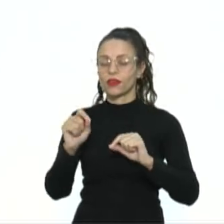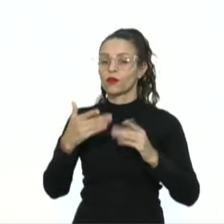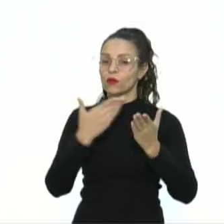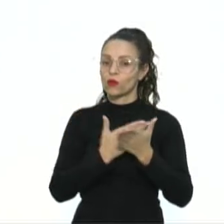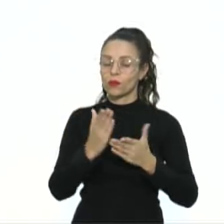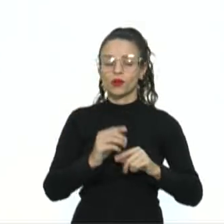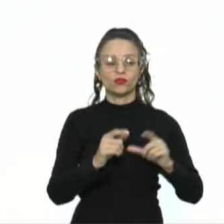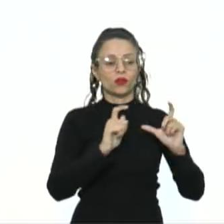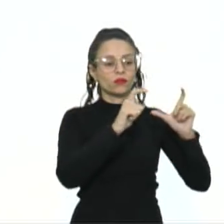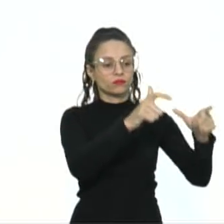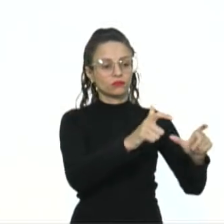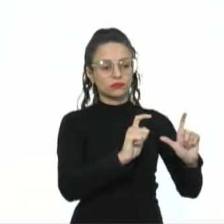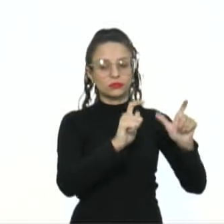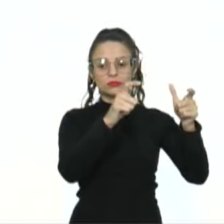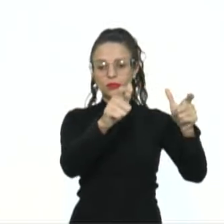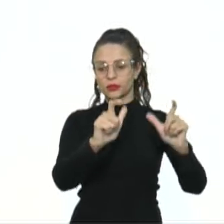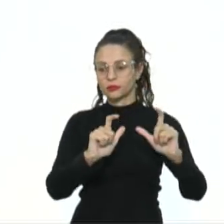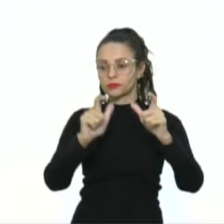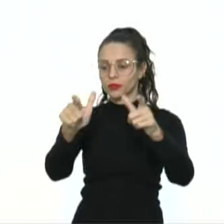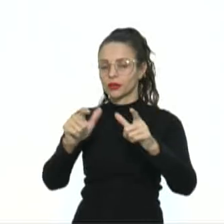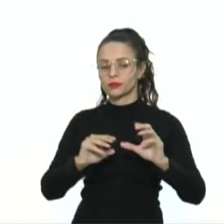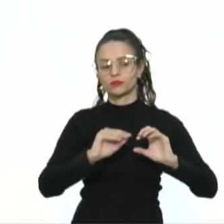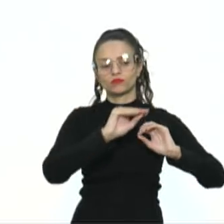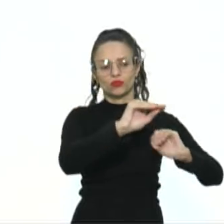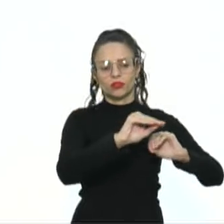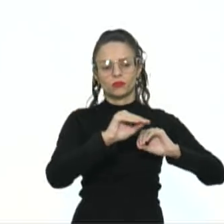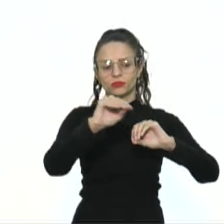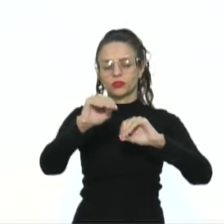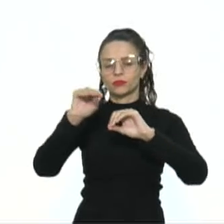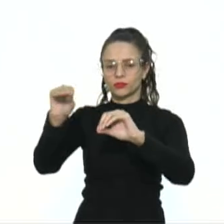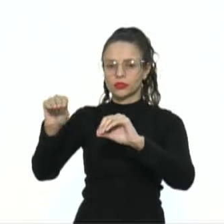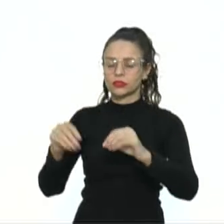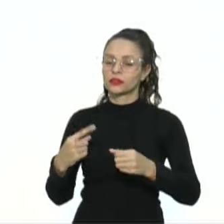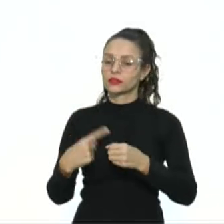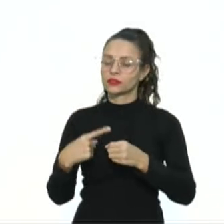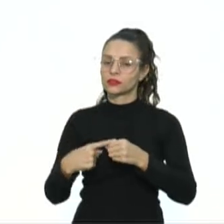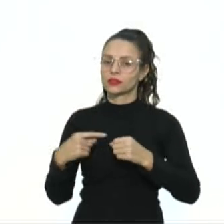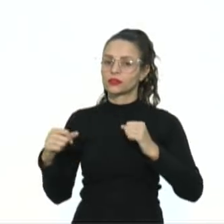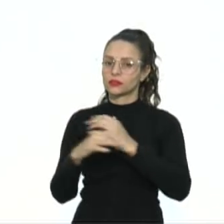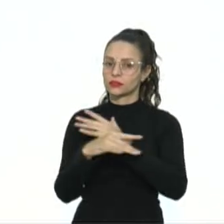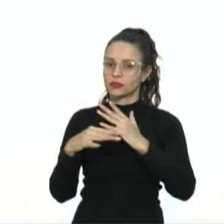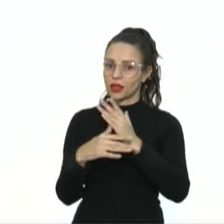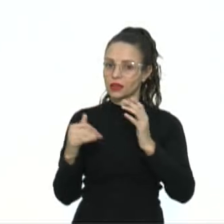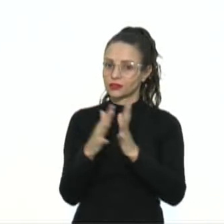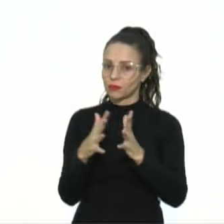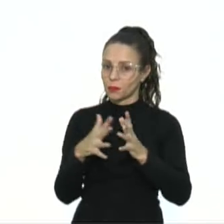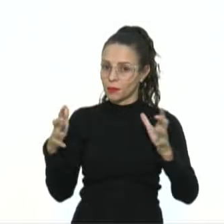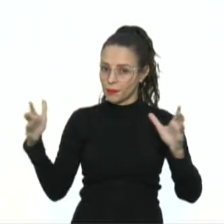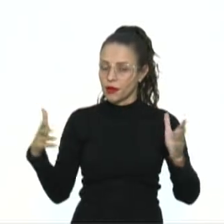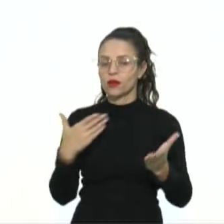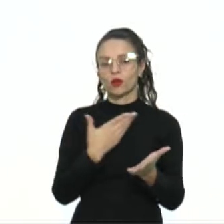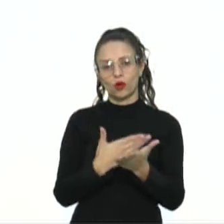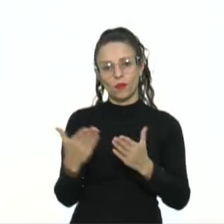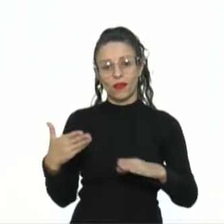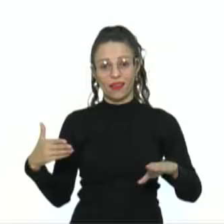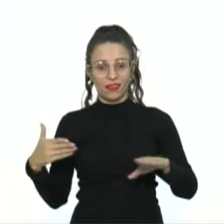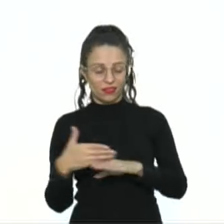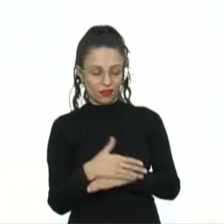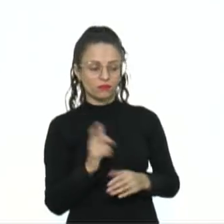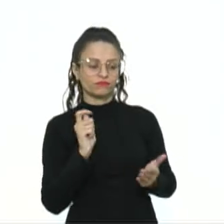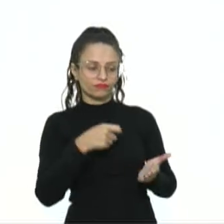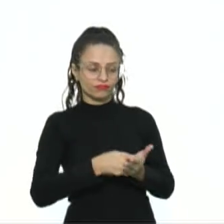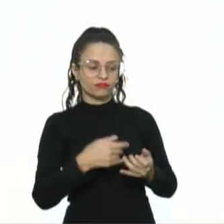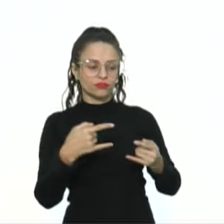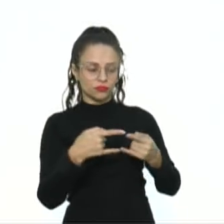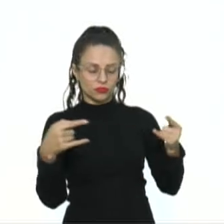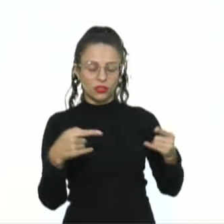itinerante. Com o crescimento das cidades, os circos são cercados e começam a cobrar ingressos para as apresentações. Essa ideia se